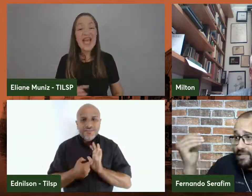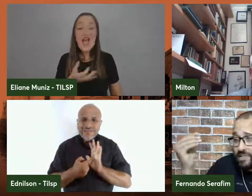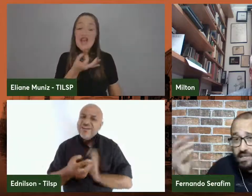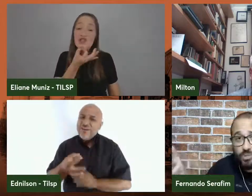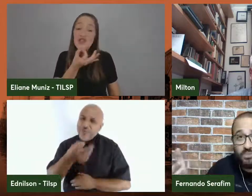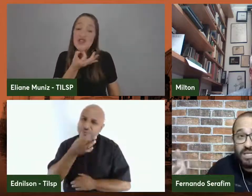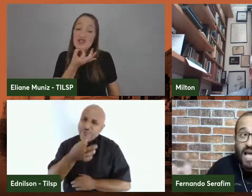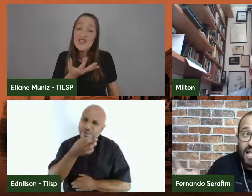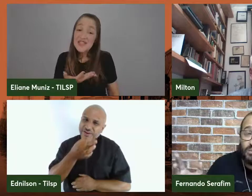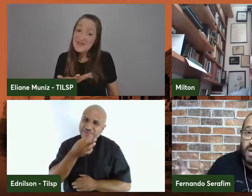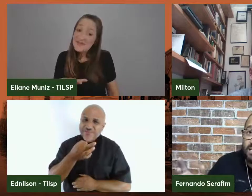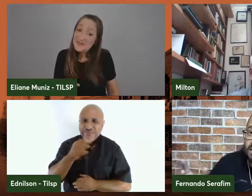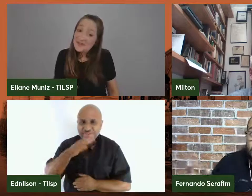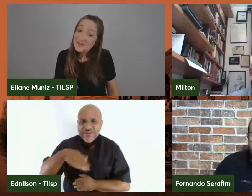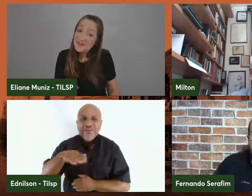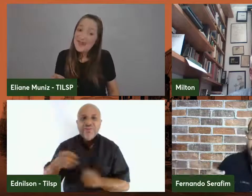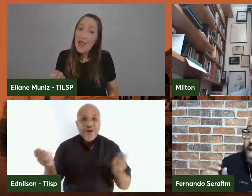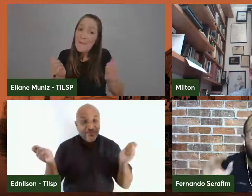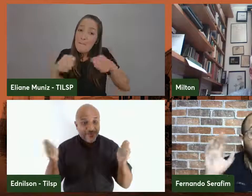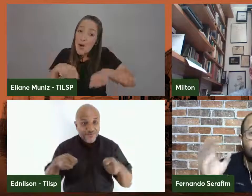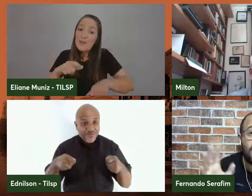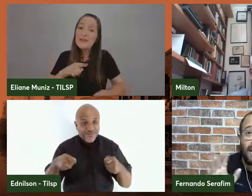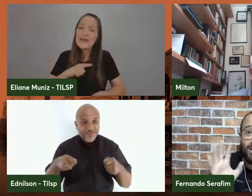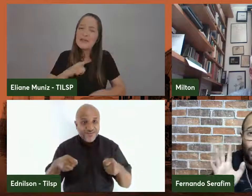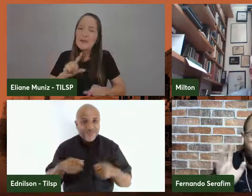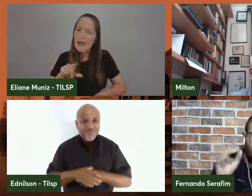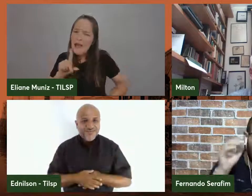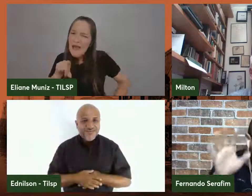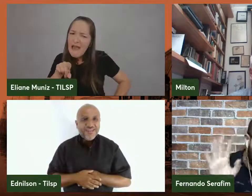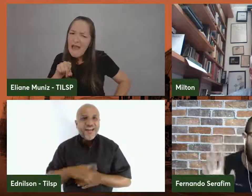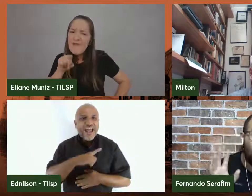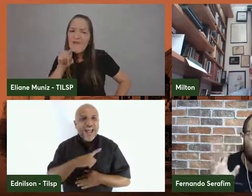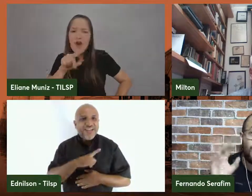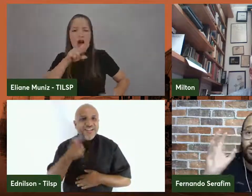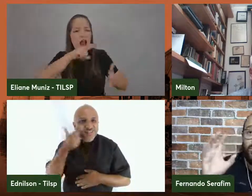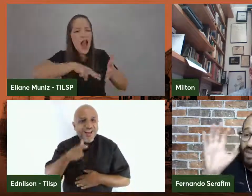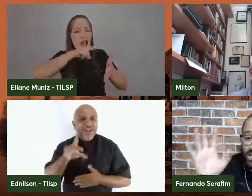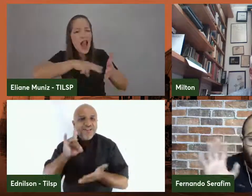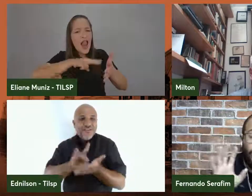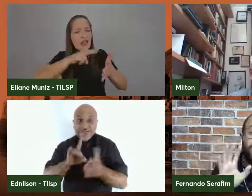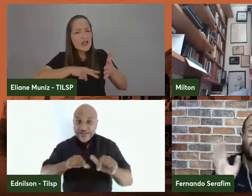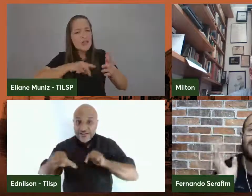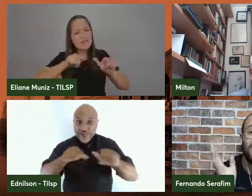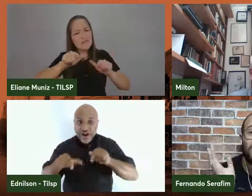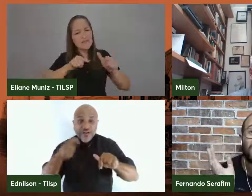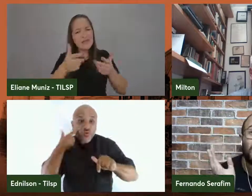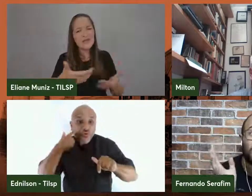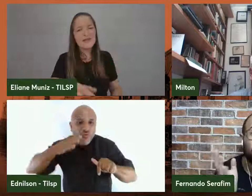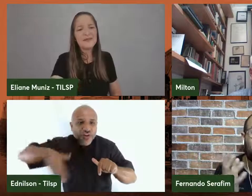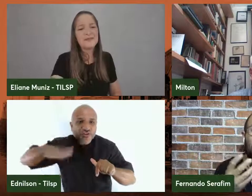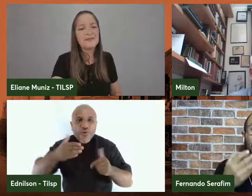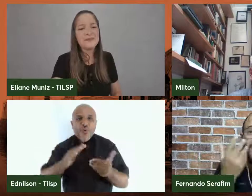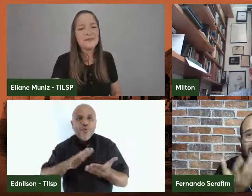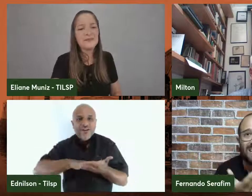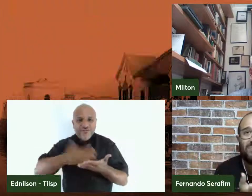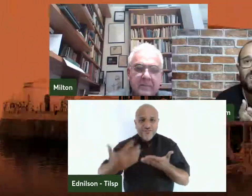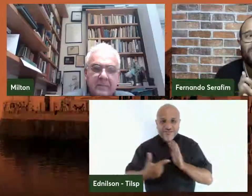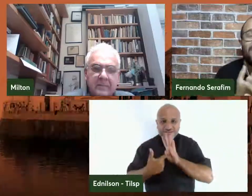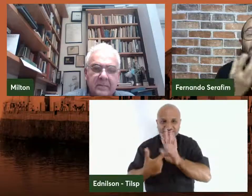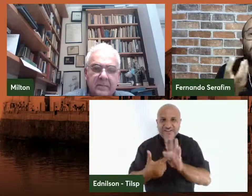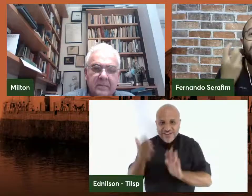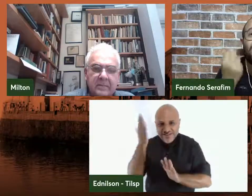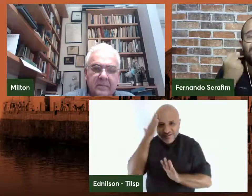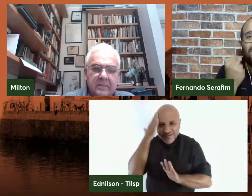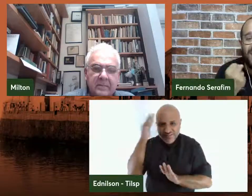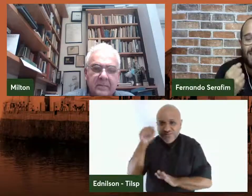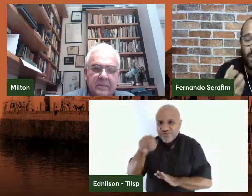É, existe essa possibilidade, mas será que é? Você, leitor, trabalhe com isso. Veja como você interpretou. Eu queria saber de